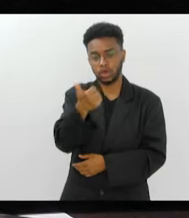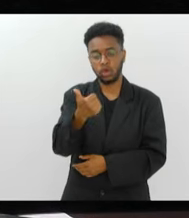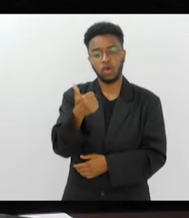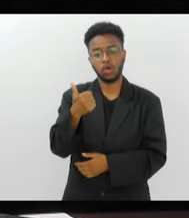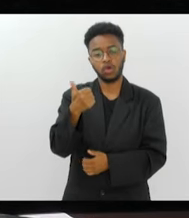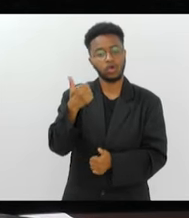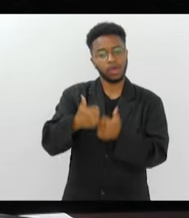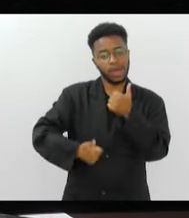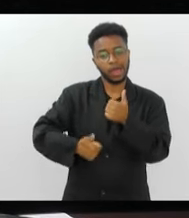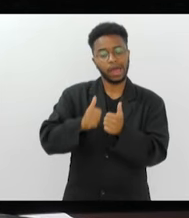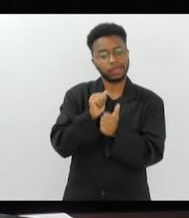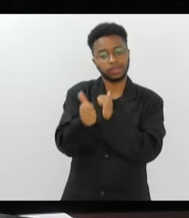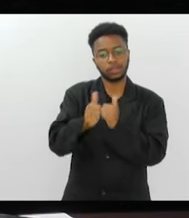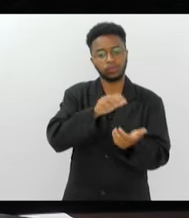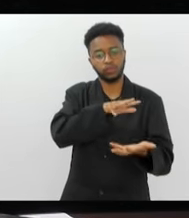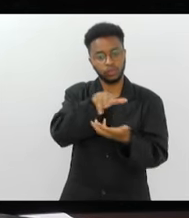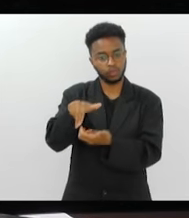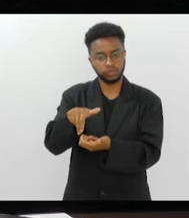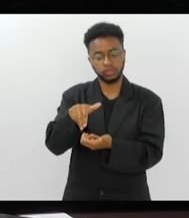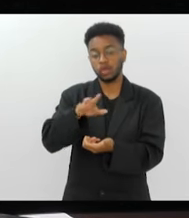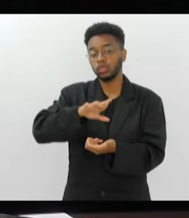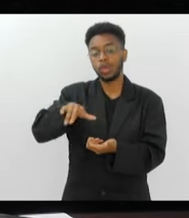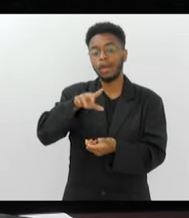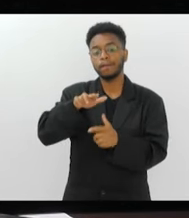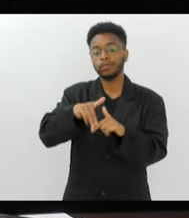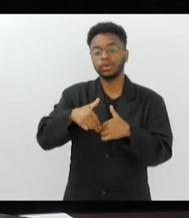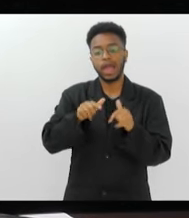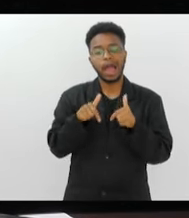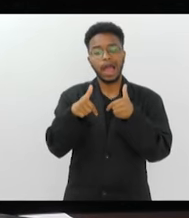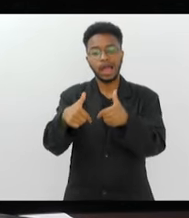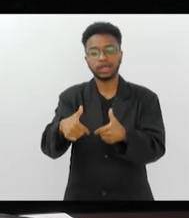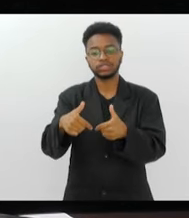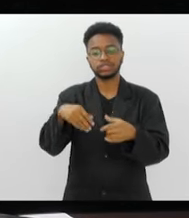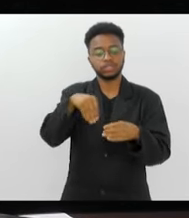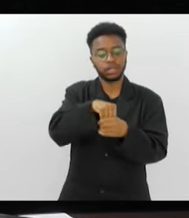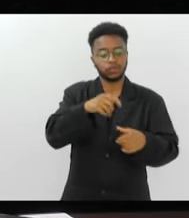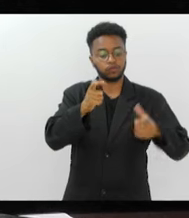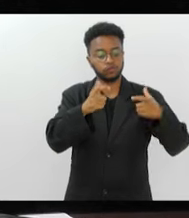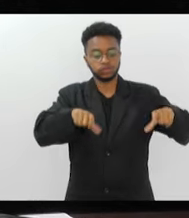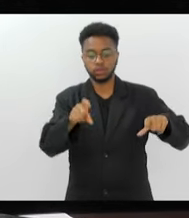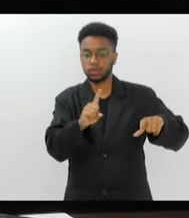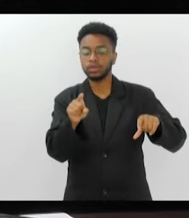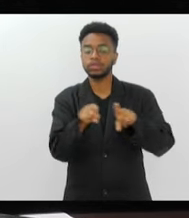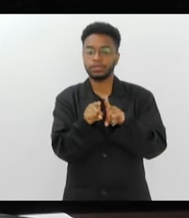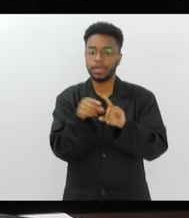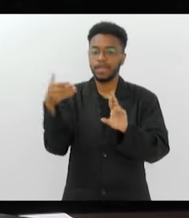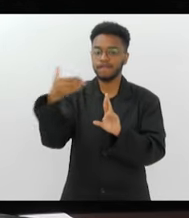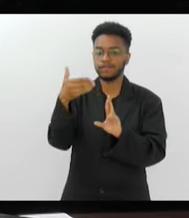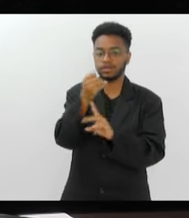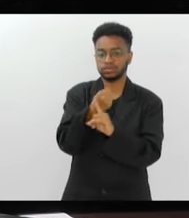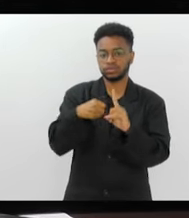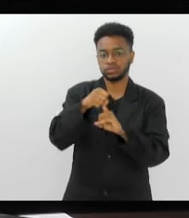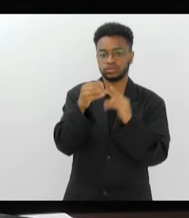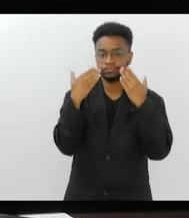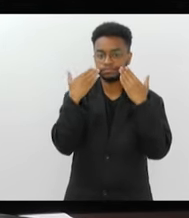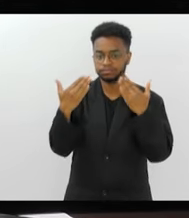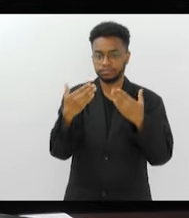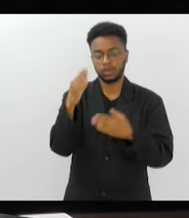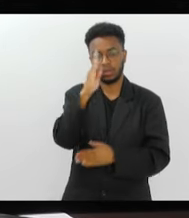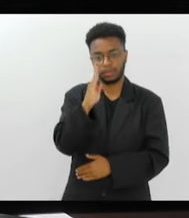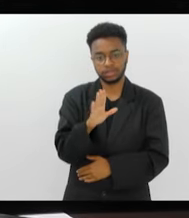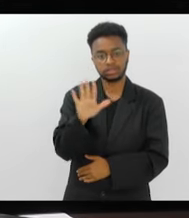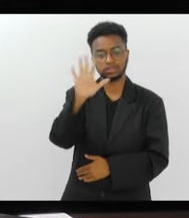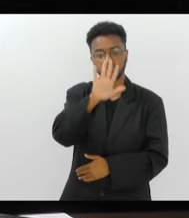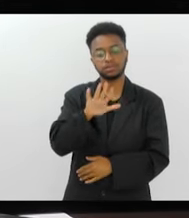planeta, não apenas pelo que, aí sim, não apenas pelo que faz em campo, mas também pela referência que você é para a sociedade brasileira e